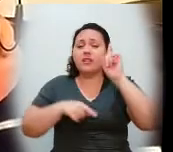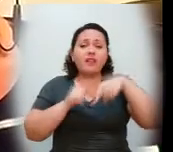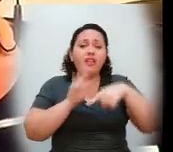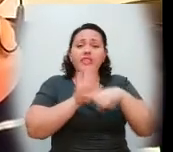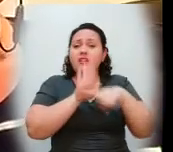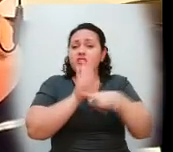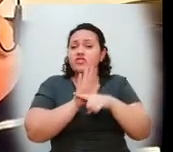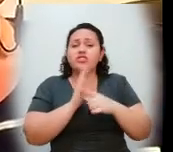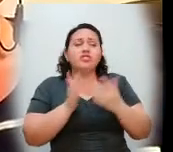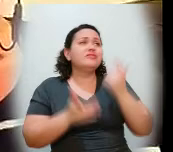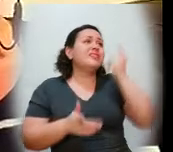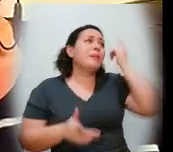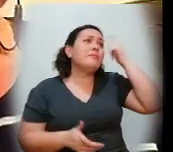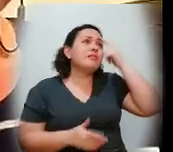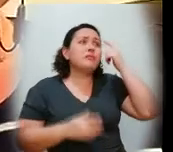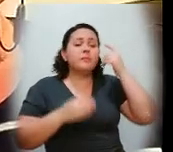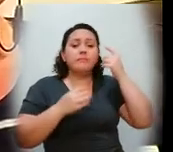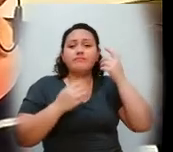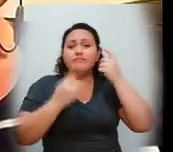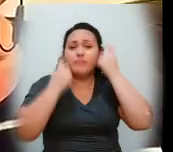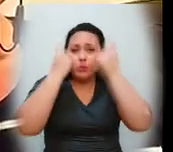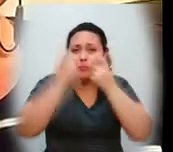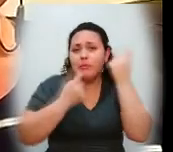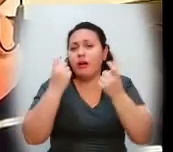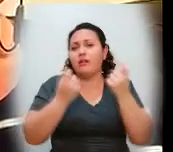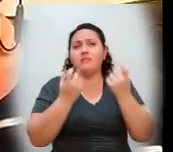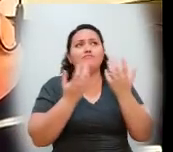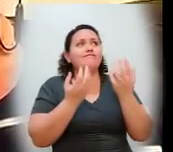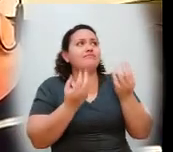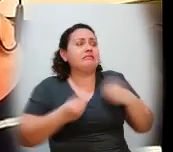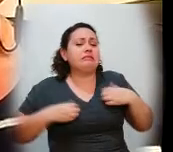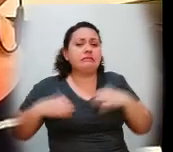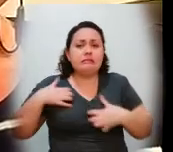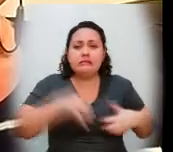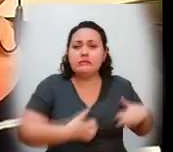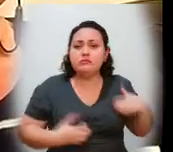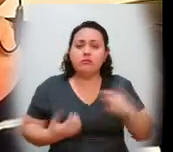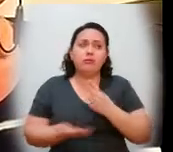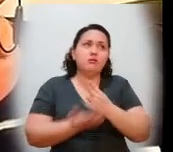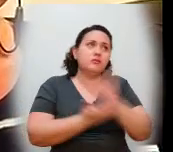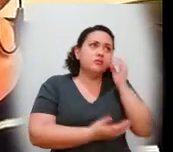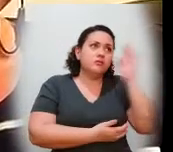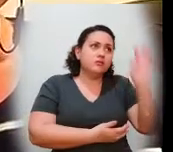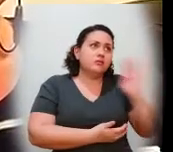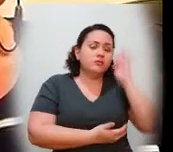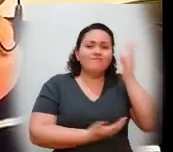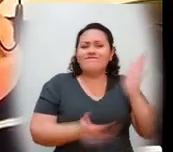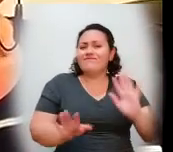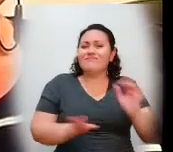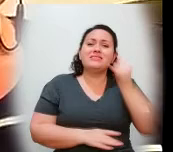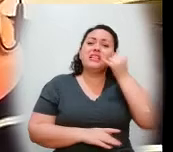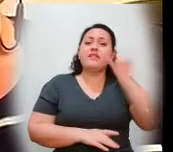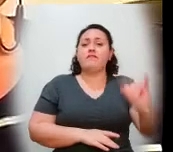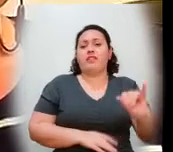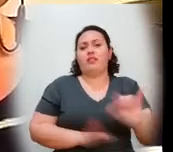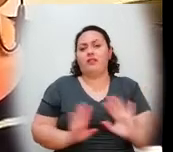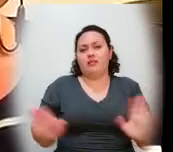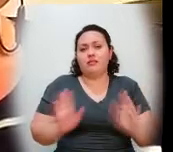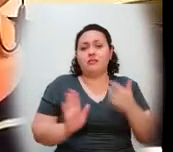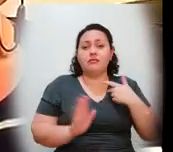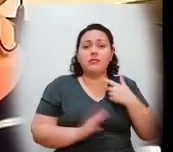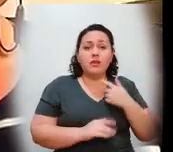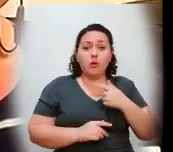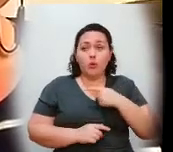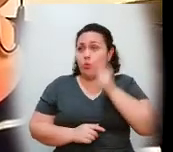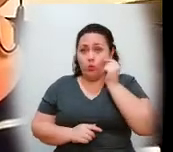nos atormentam, né? Então que eles não tenha espaço para esse tipo de pensamento, principalmente